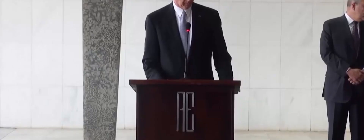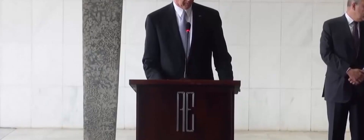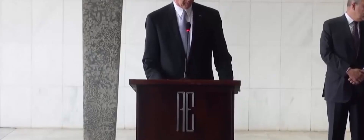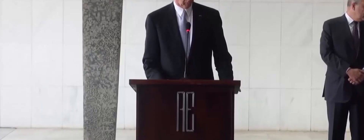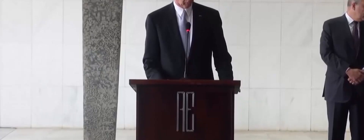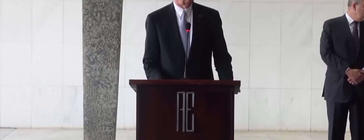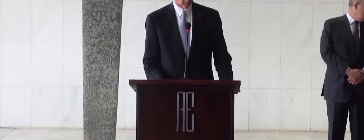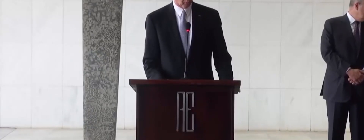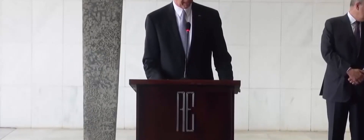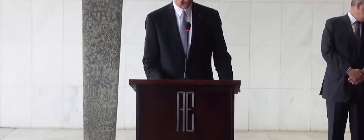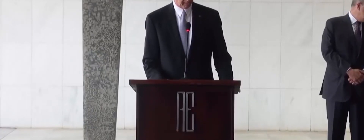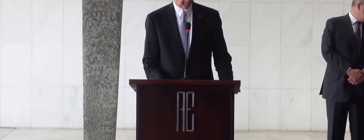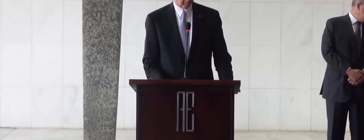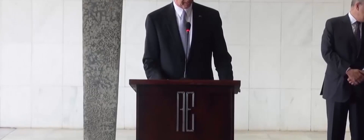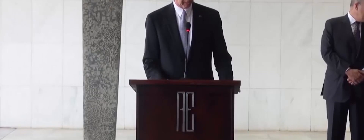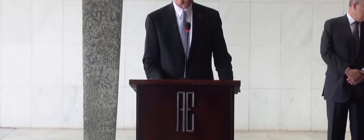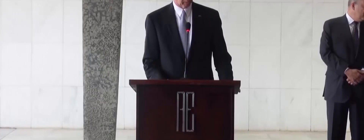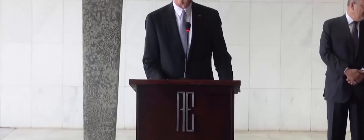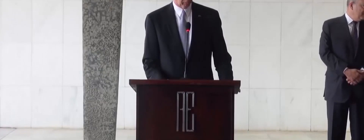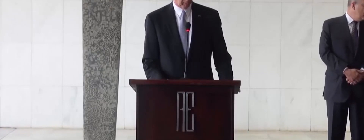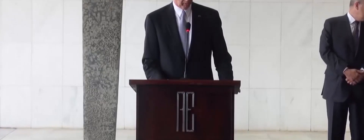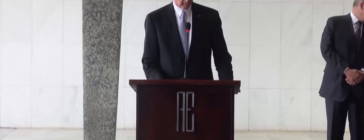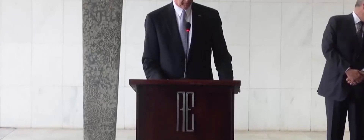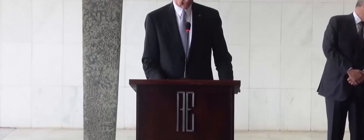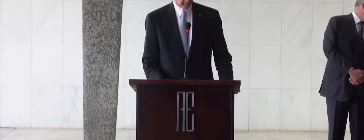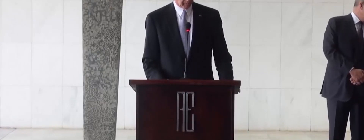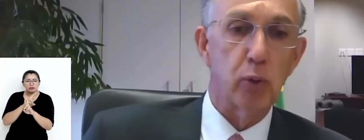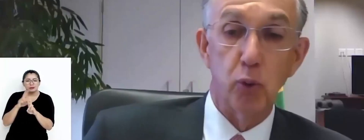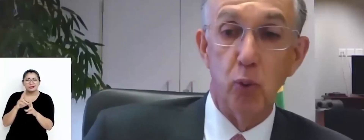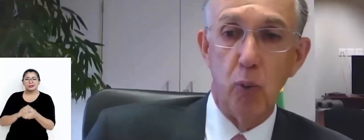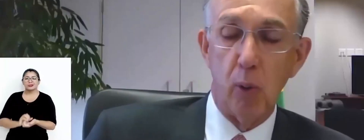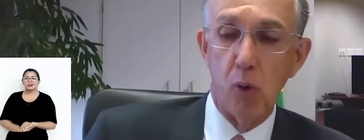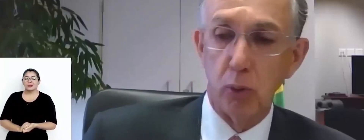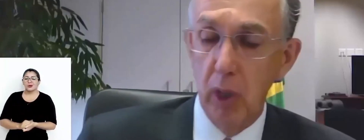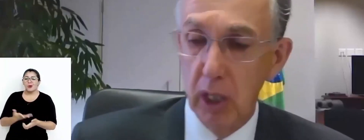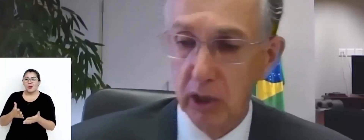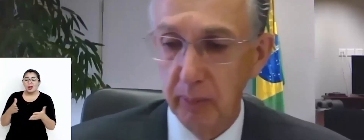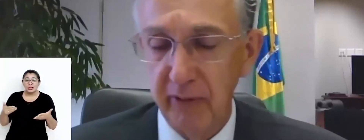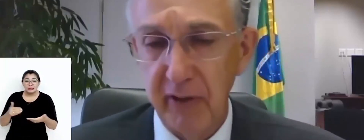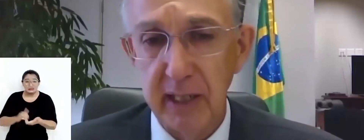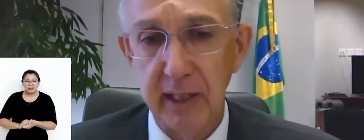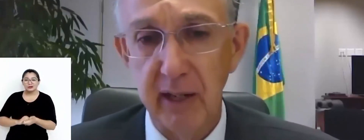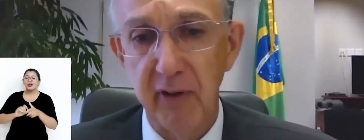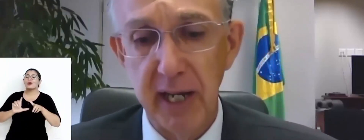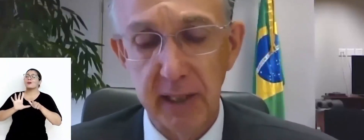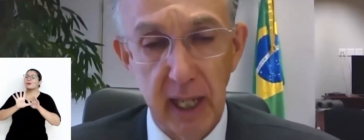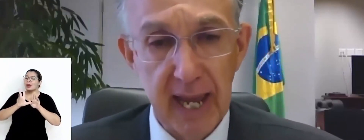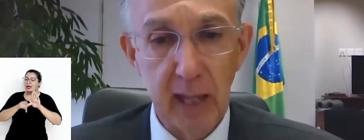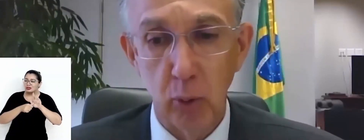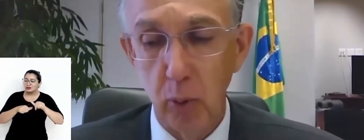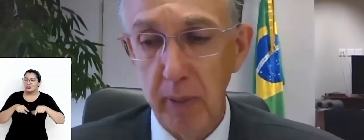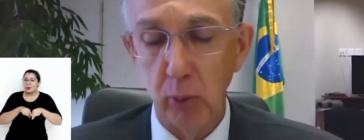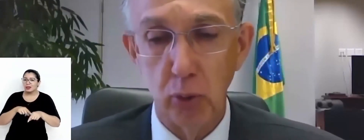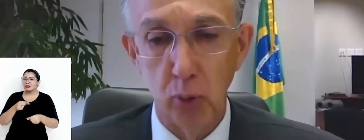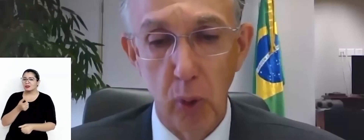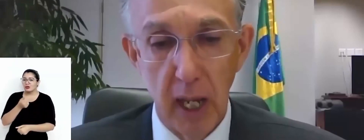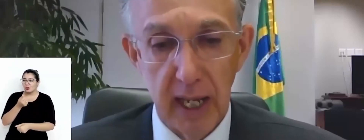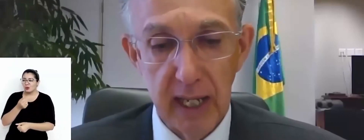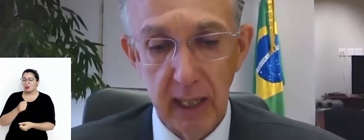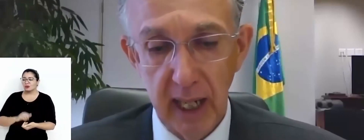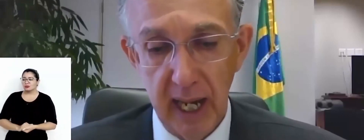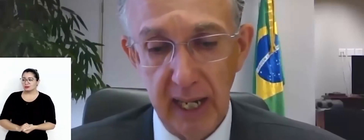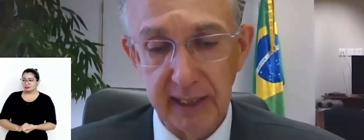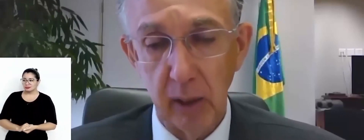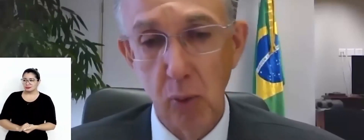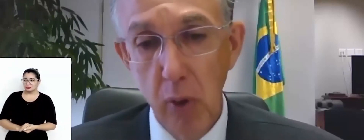Sérgio França Danese é um novo representante brasileiro na ONU denésia Embaixador na África do Sul mas foi retirado do